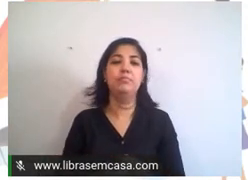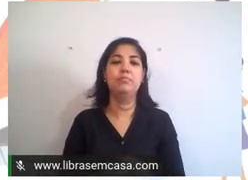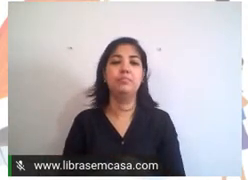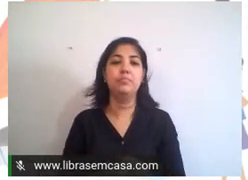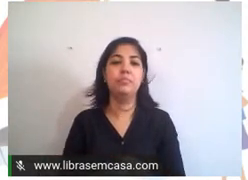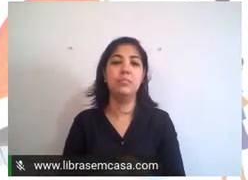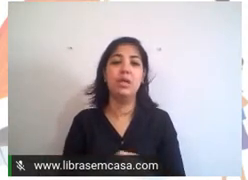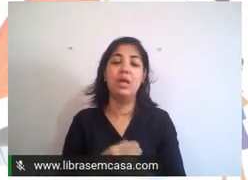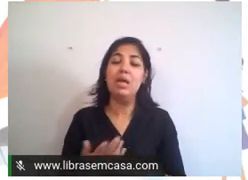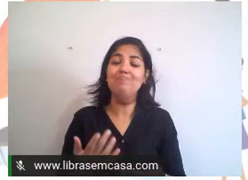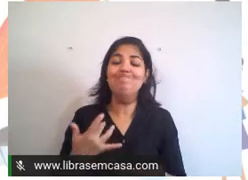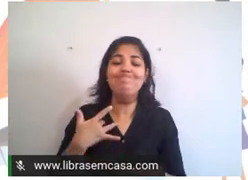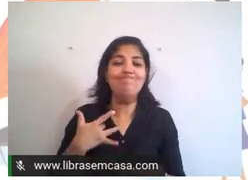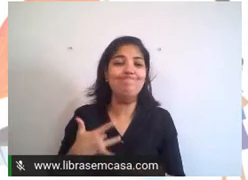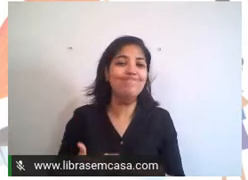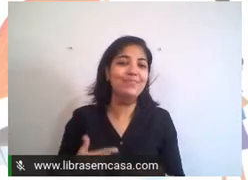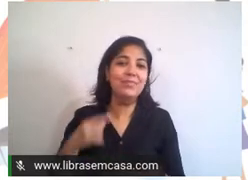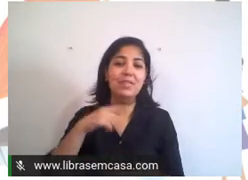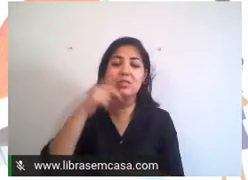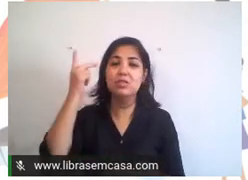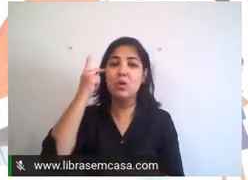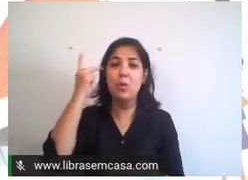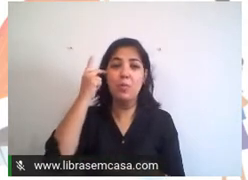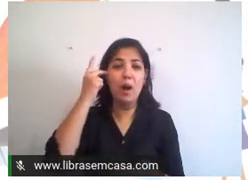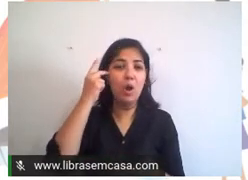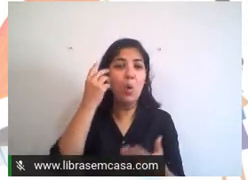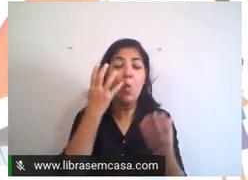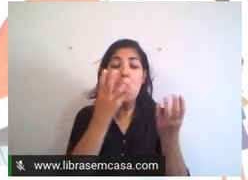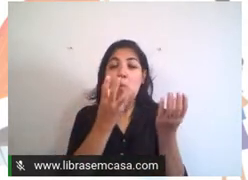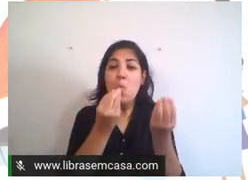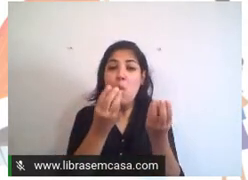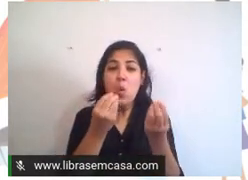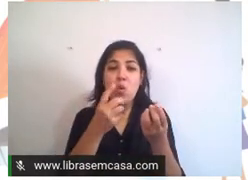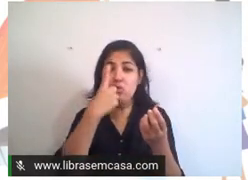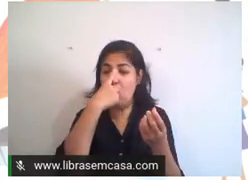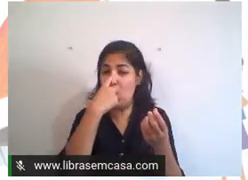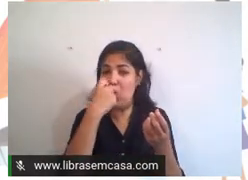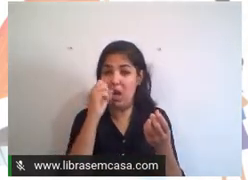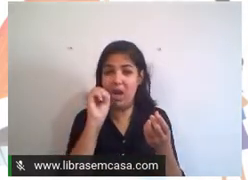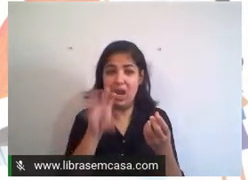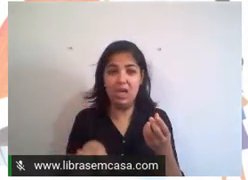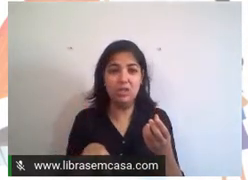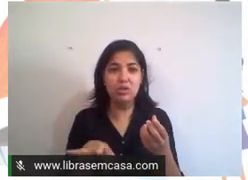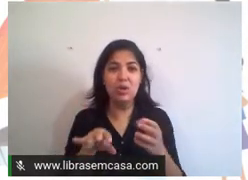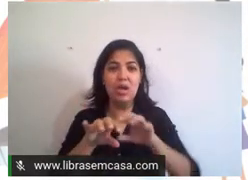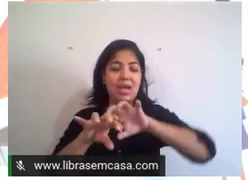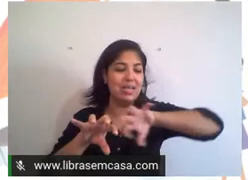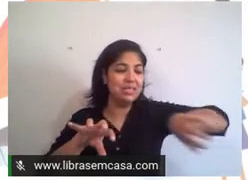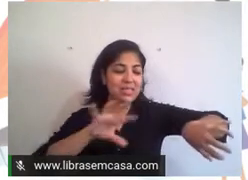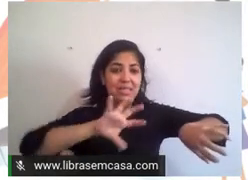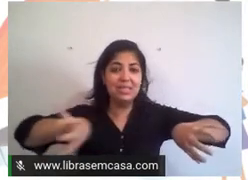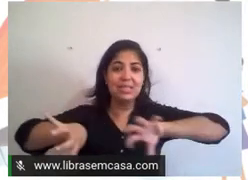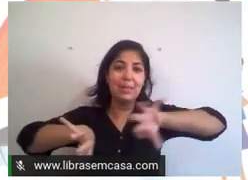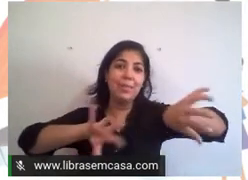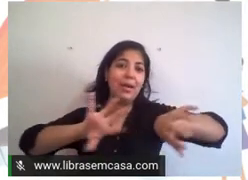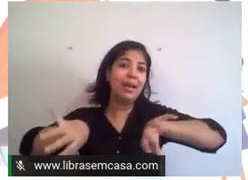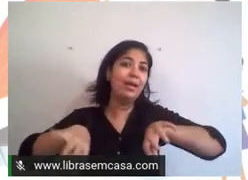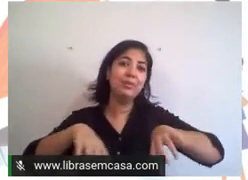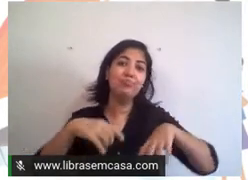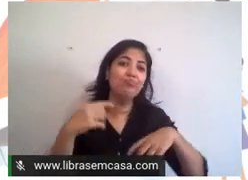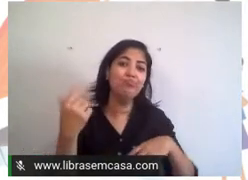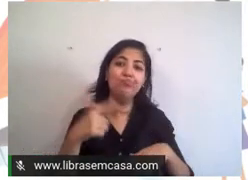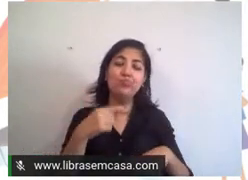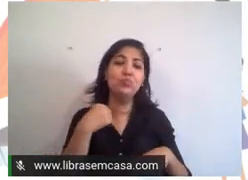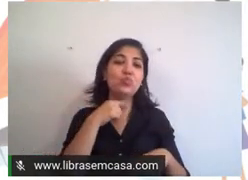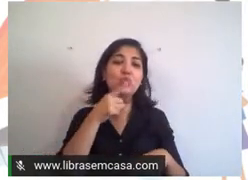na cidade de São Paulo, a maior parte do lixo reciclado não é separado e não é reciclado, na verdade, né? Mesmo